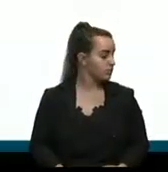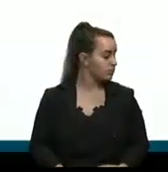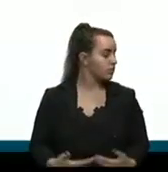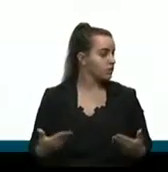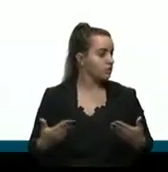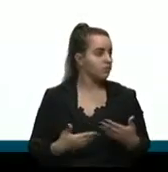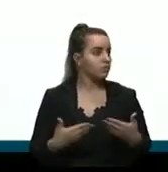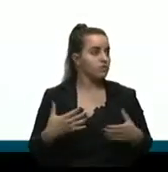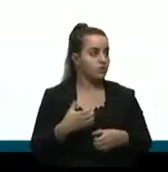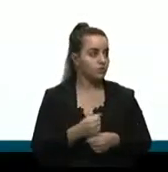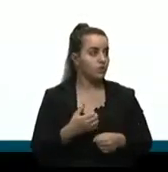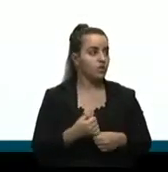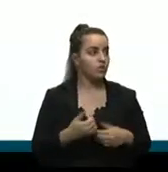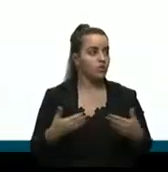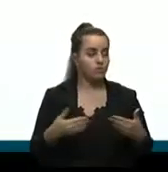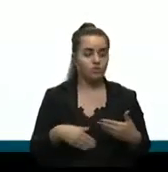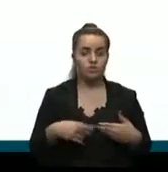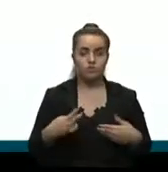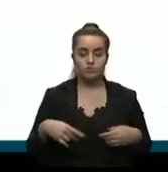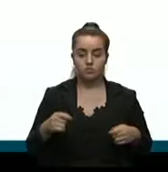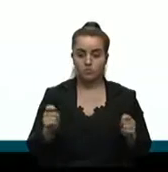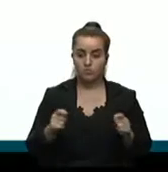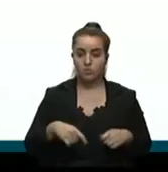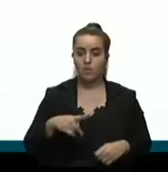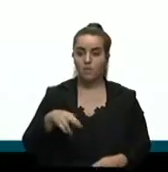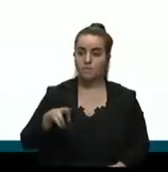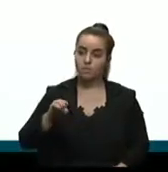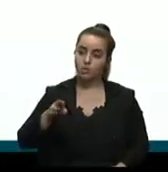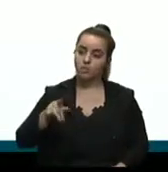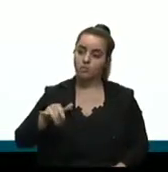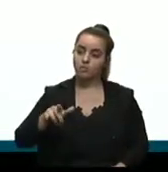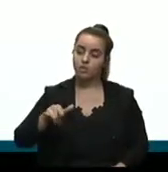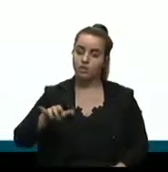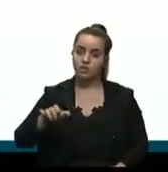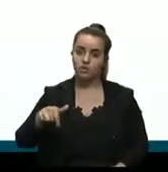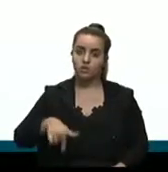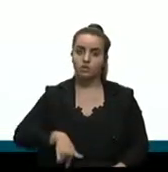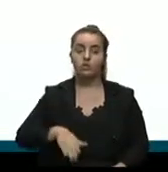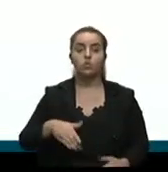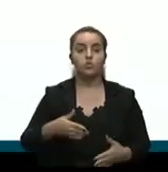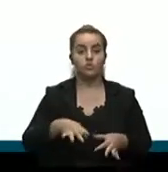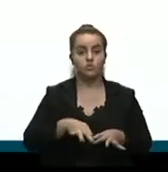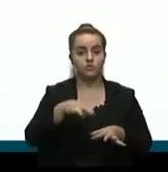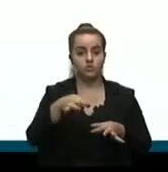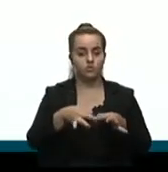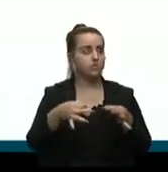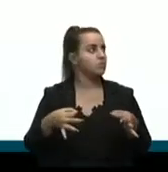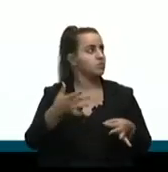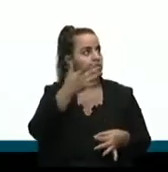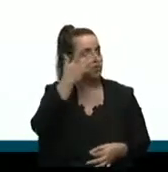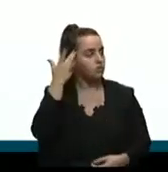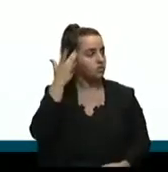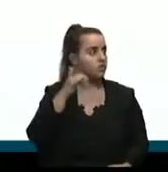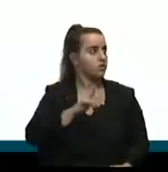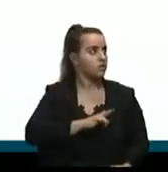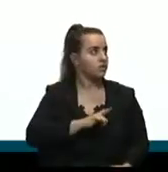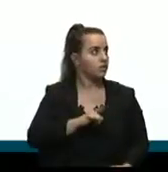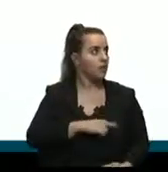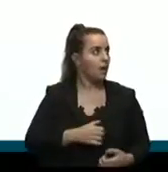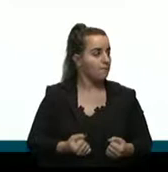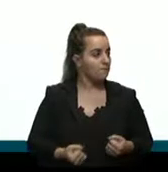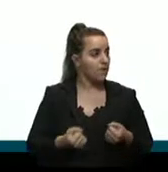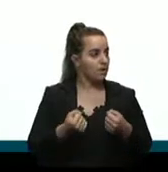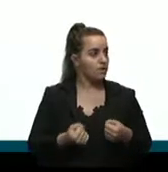Vamos ao cálculo, então, da probabilidade. Queremos a probabilidade de que, ao sortearmos um funcionário, ele tenha